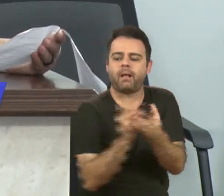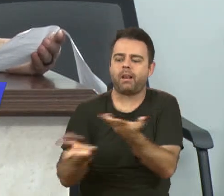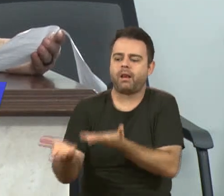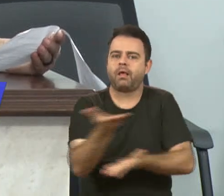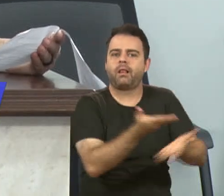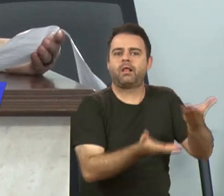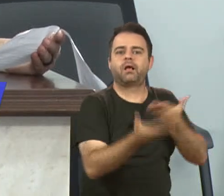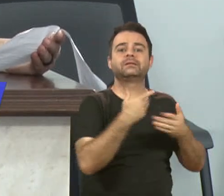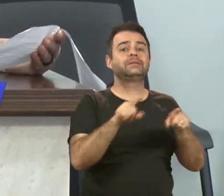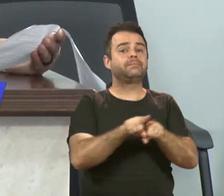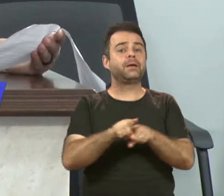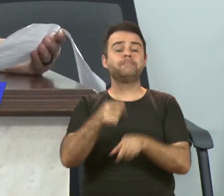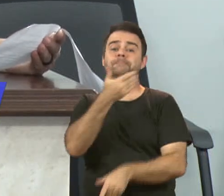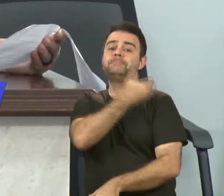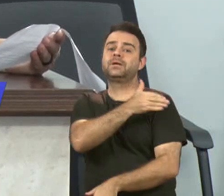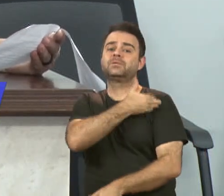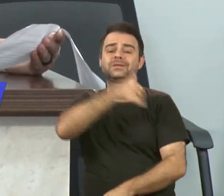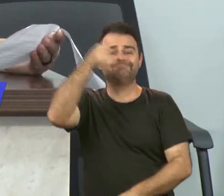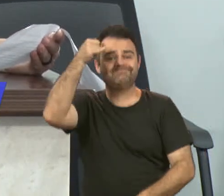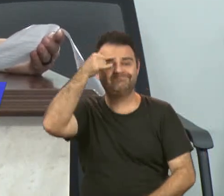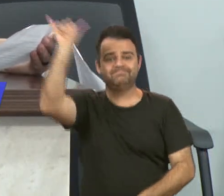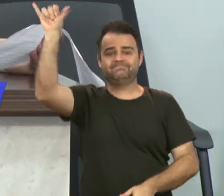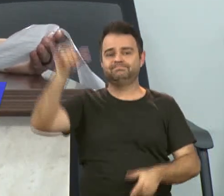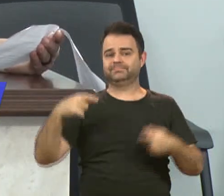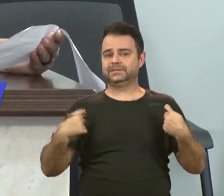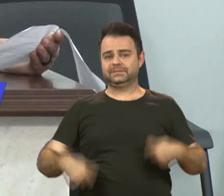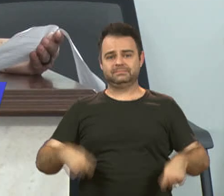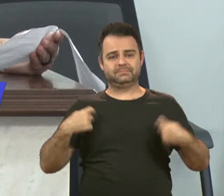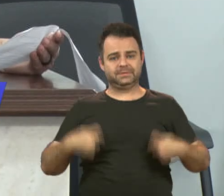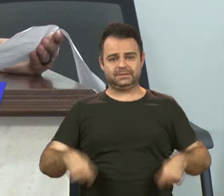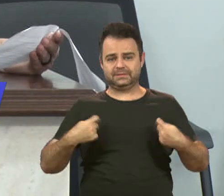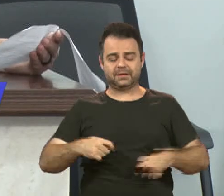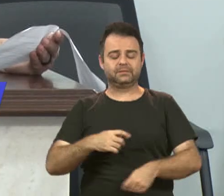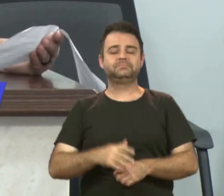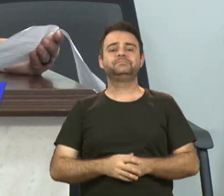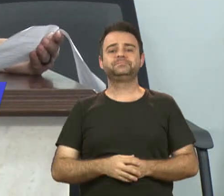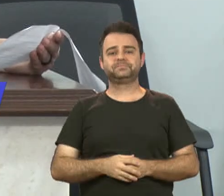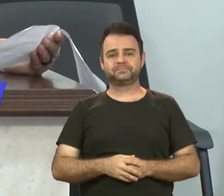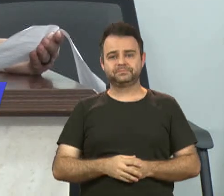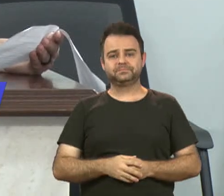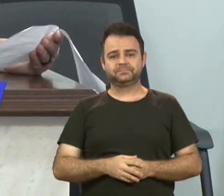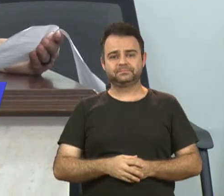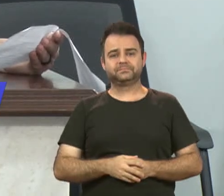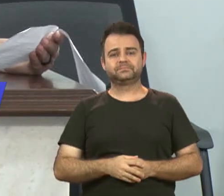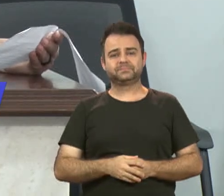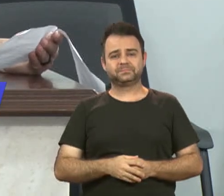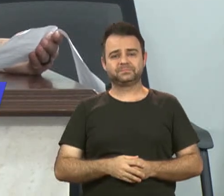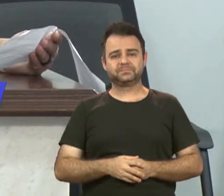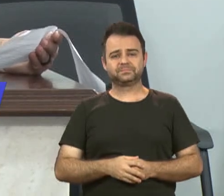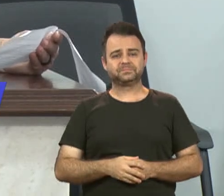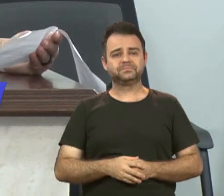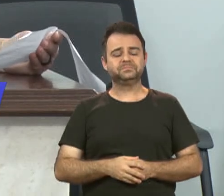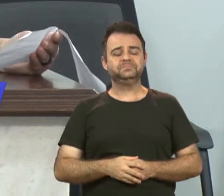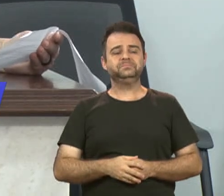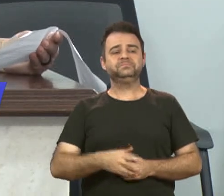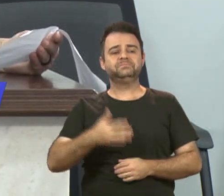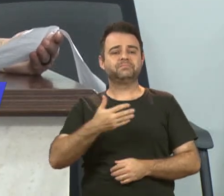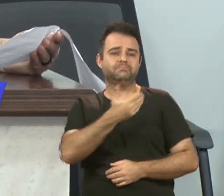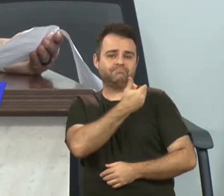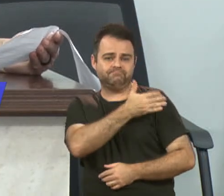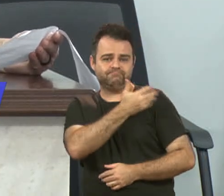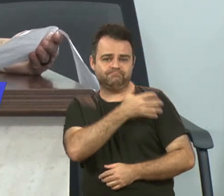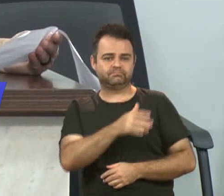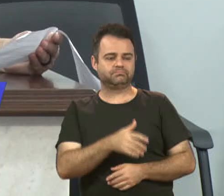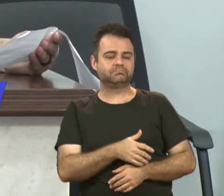preconceito, pessoal. Certo? Enfrentando a estigmatização dos usuários